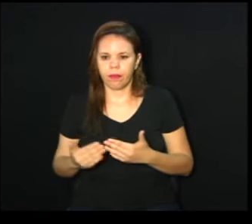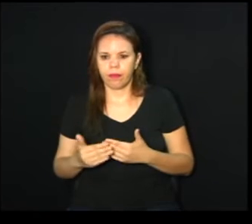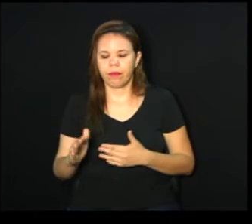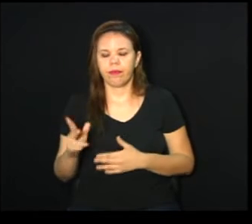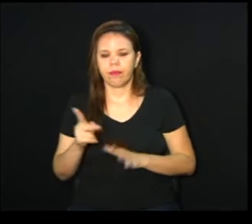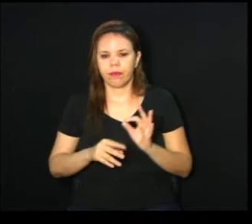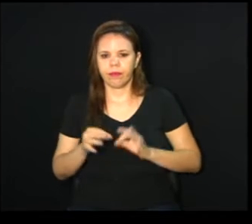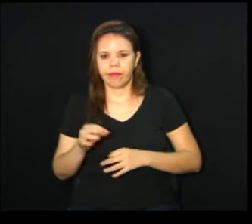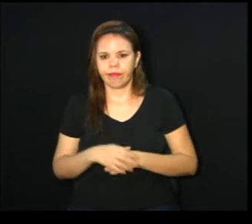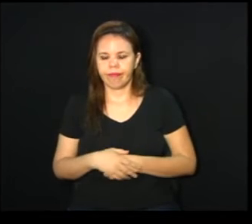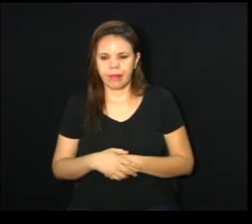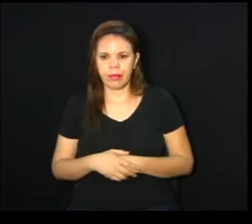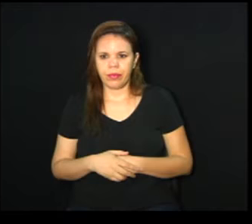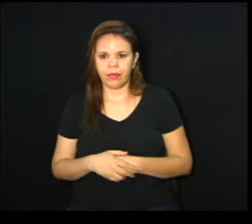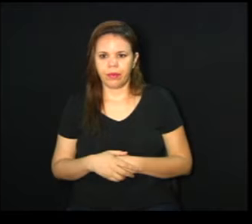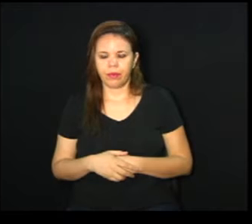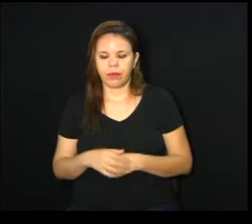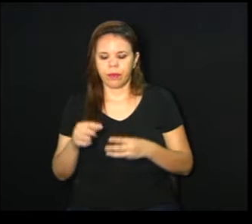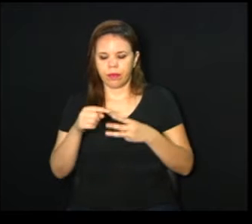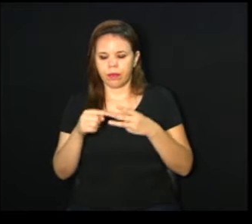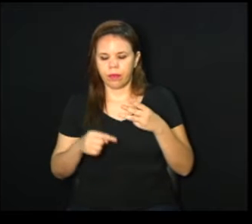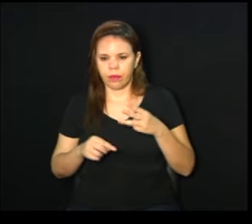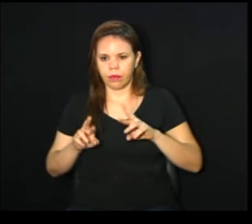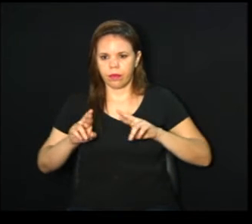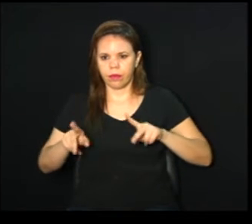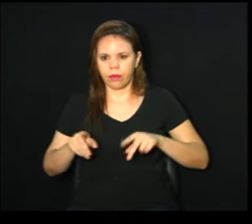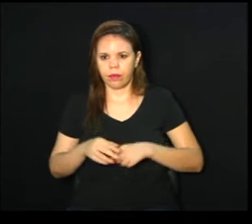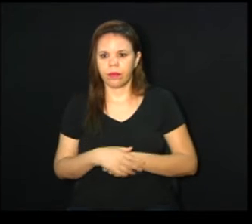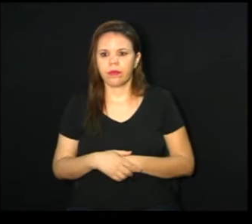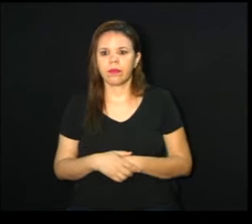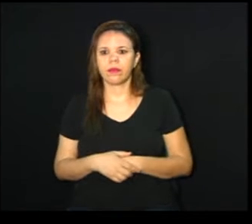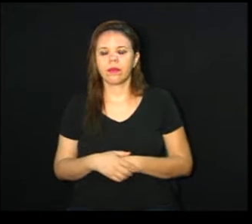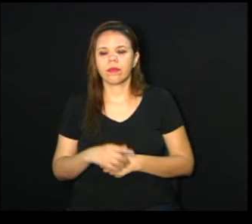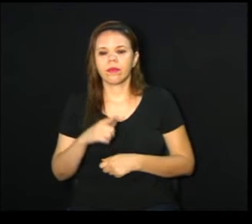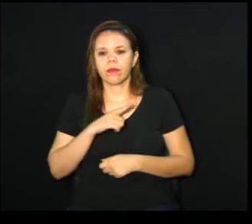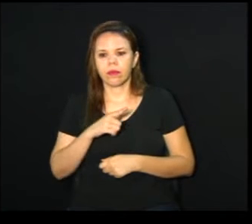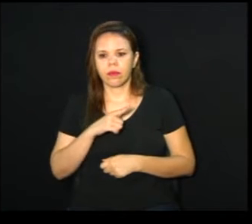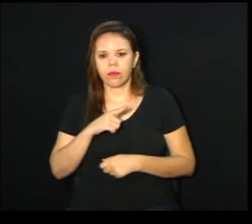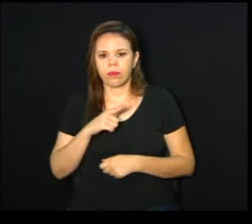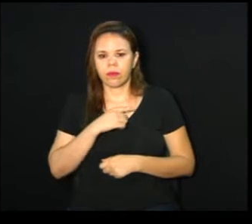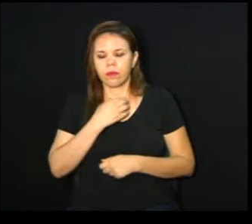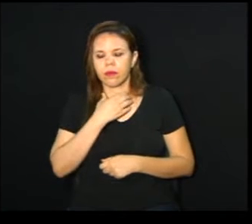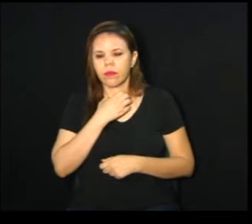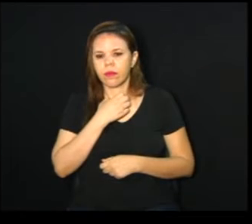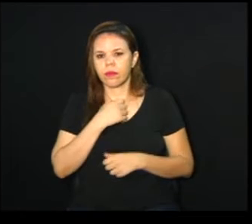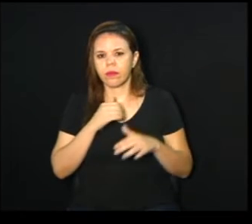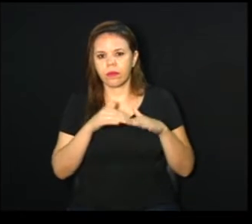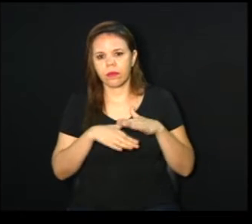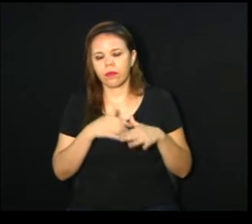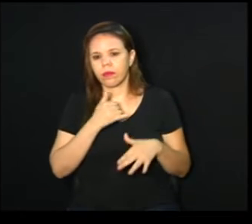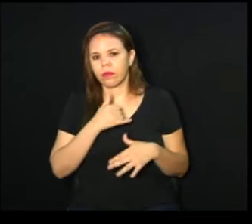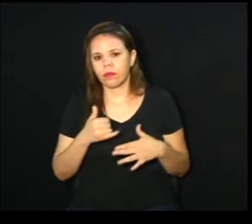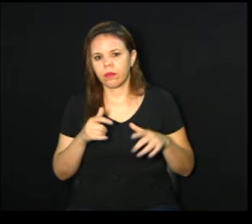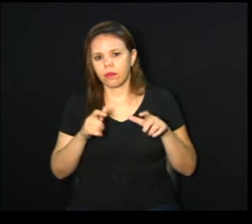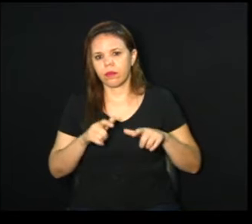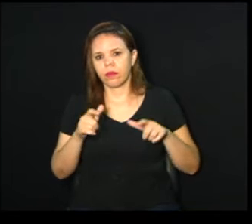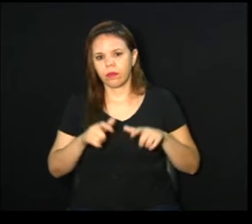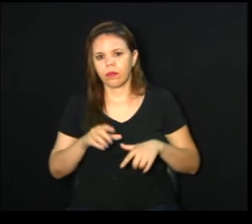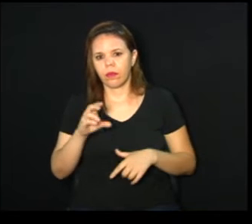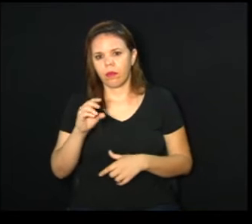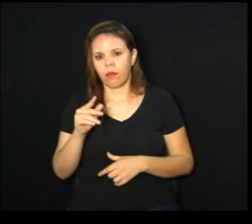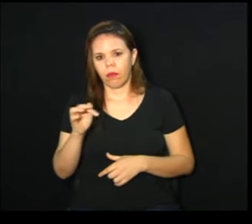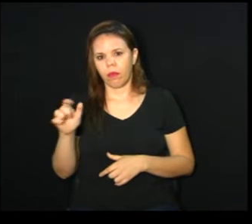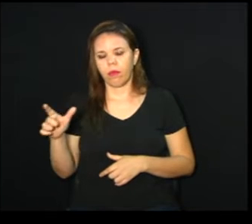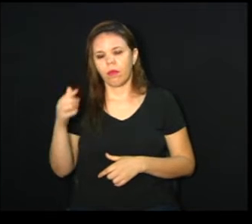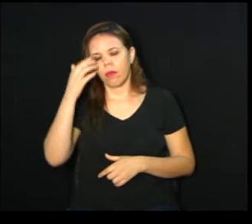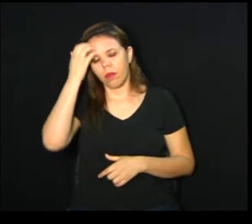esse projeto, em 3 vertentes diferentes. Nós temos um armazenamento de energia instalado em uma subestação da CPFL.